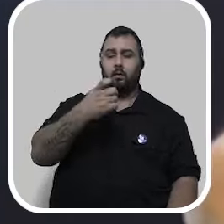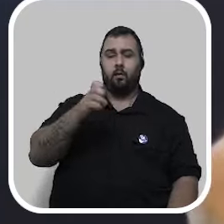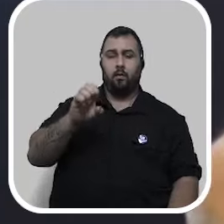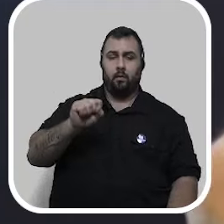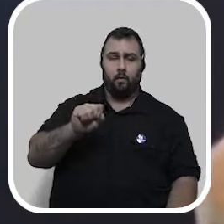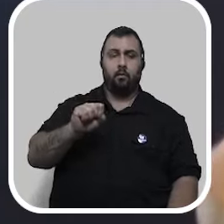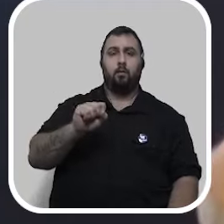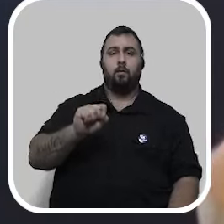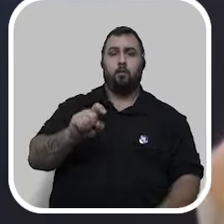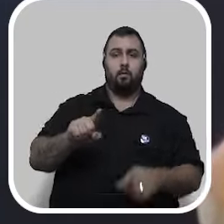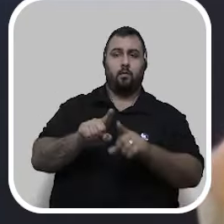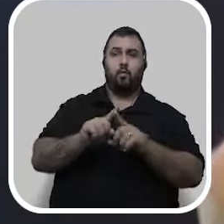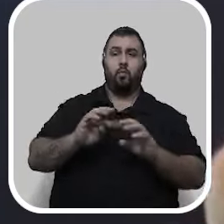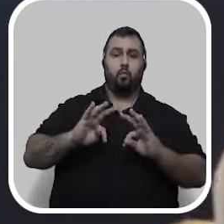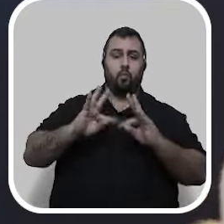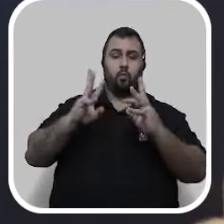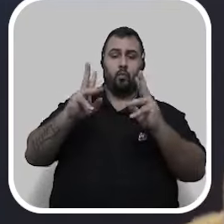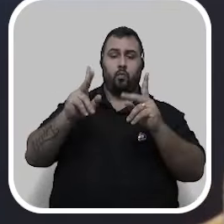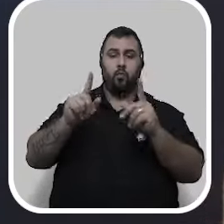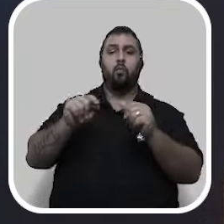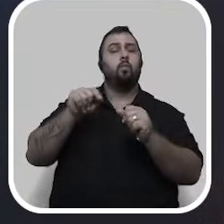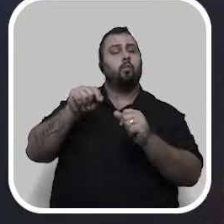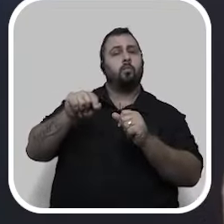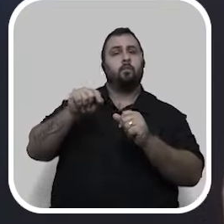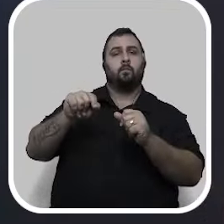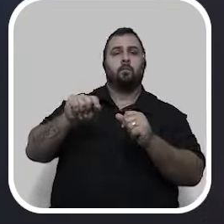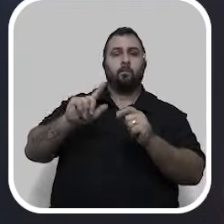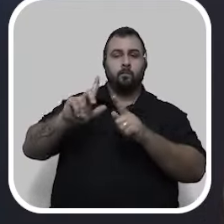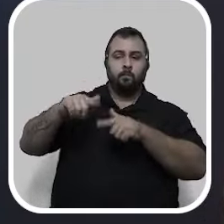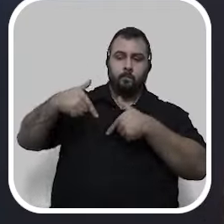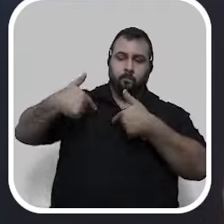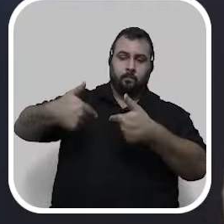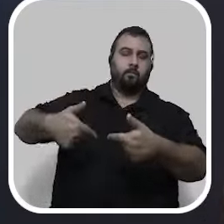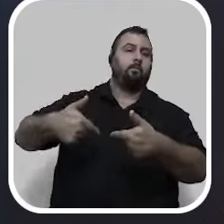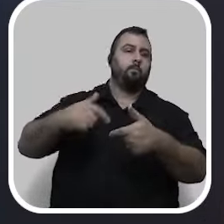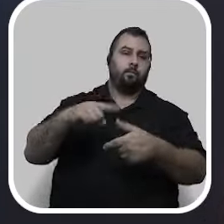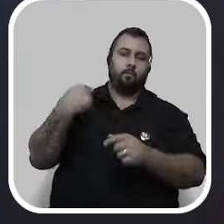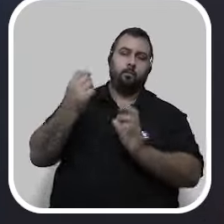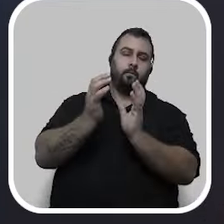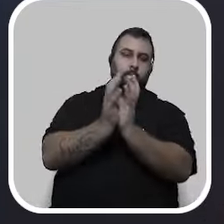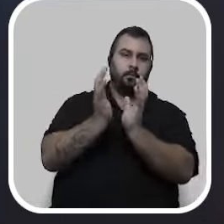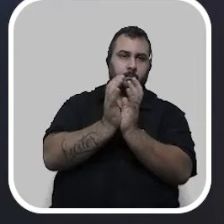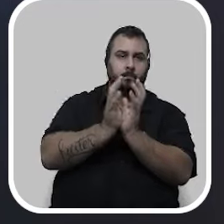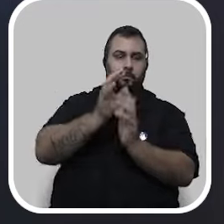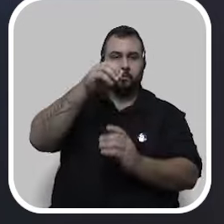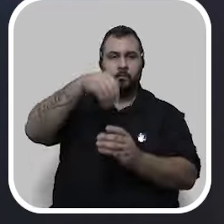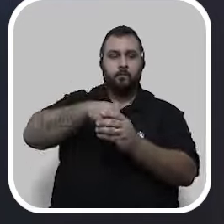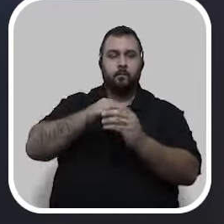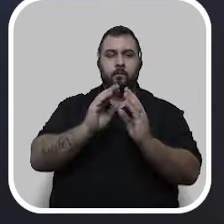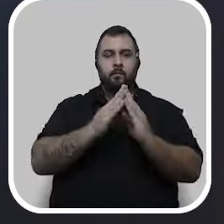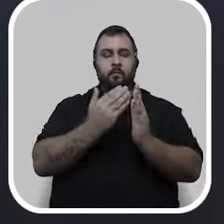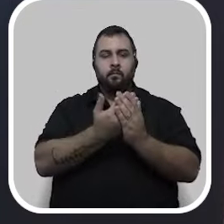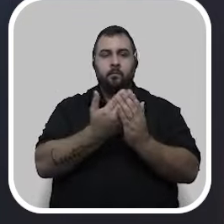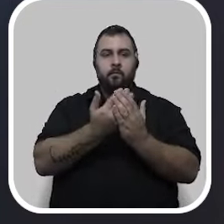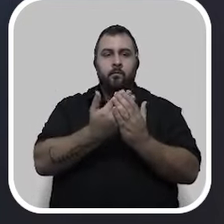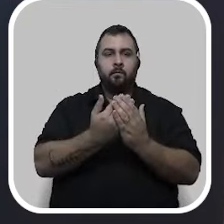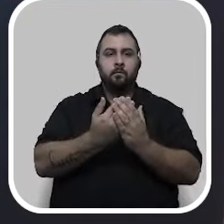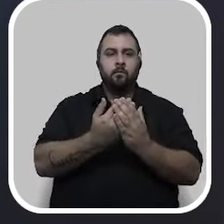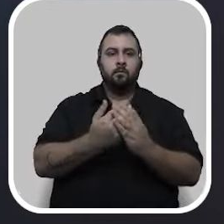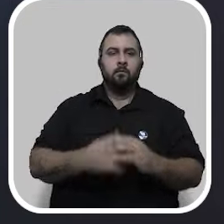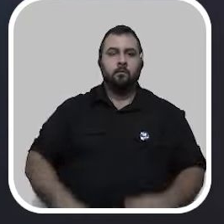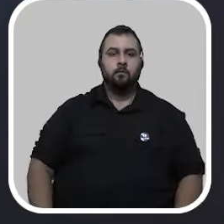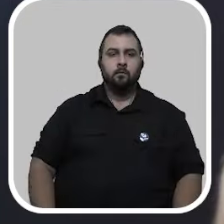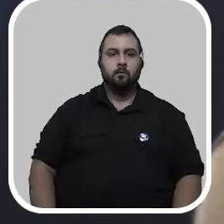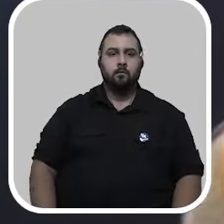isso hoje é executado pela nossa equipe dentro do nosso Barracão então e a gente